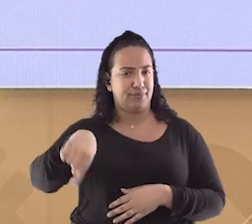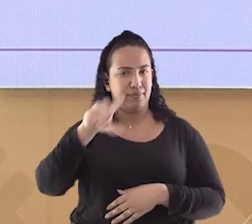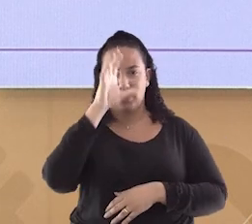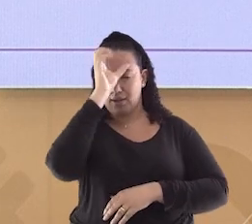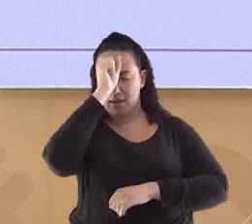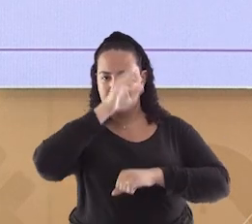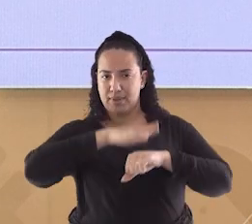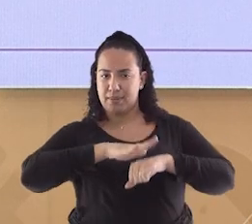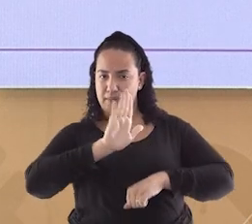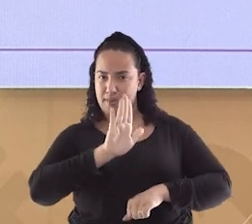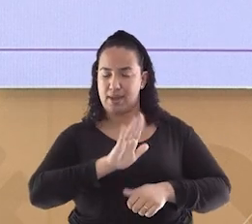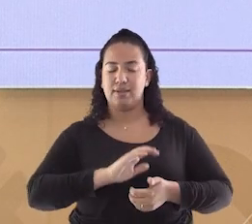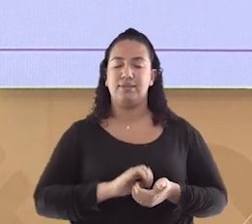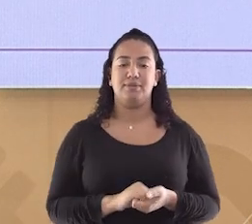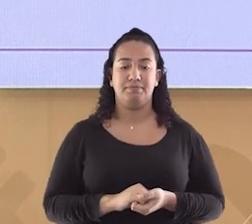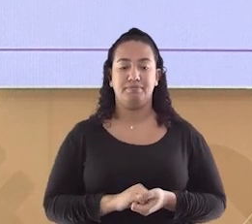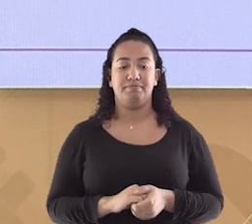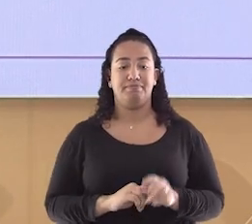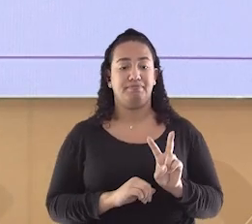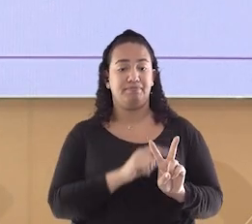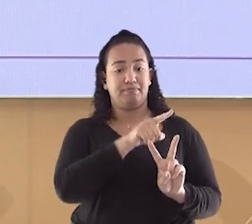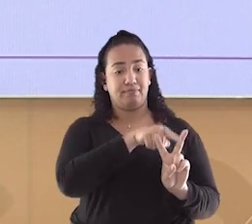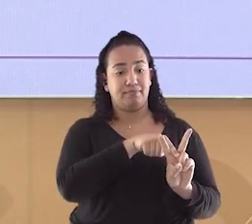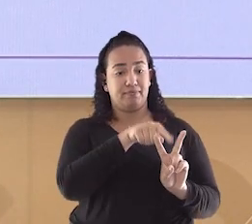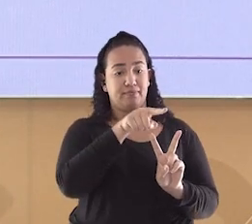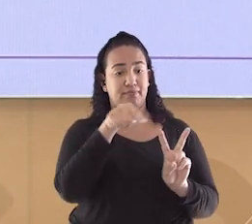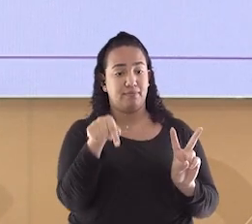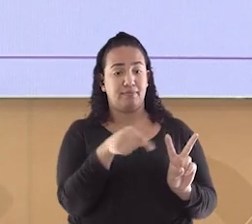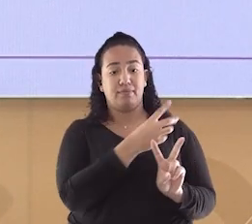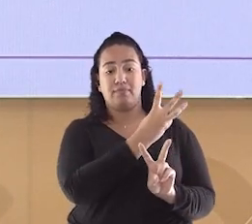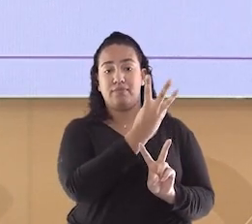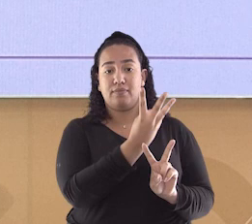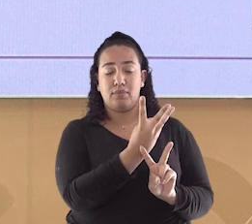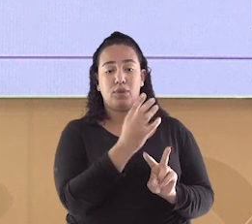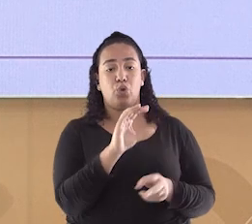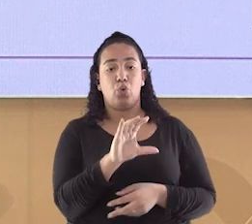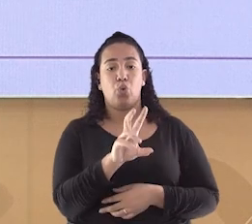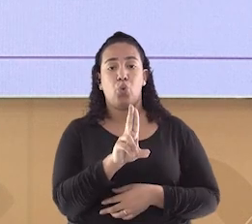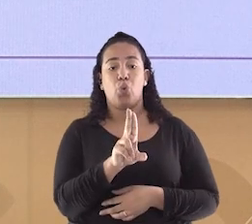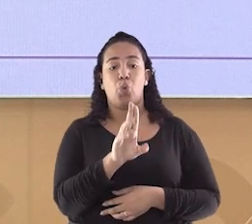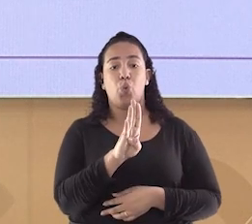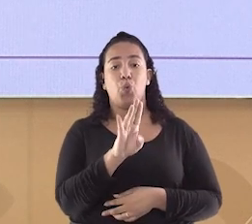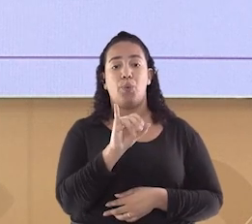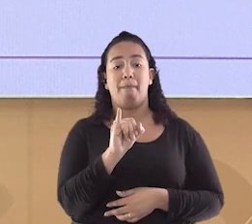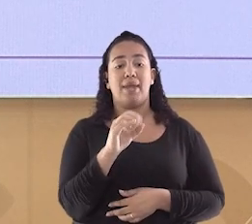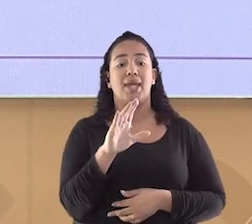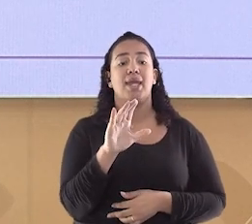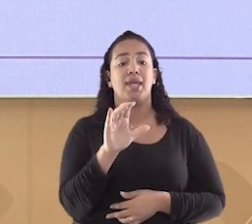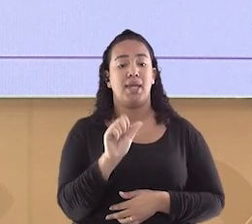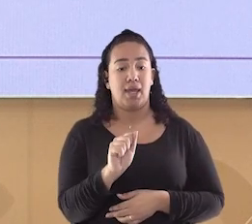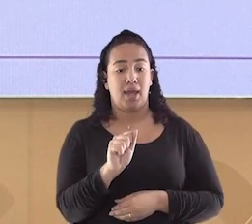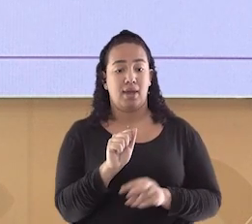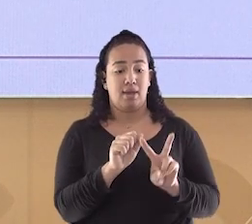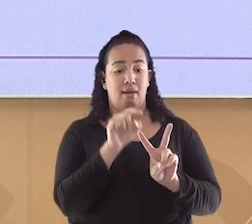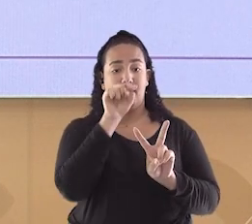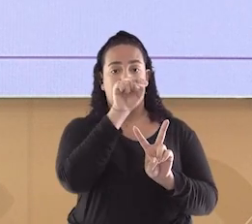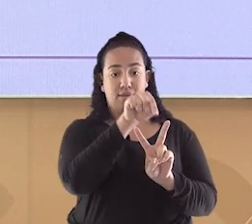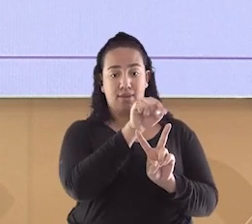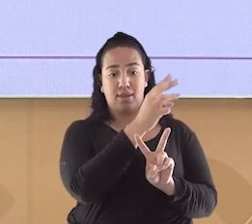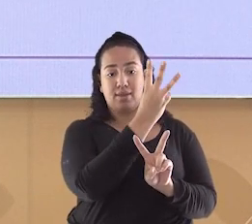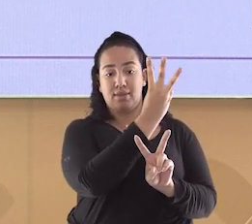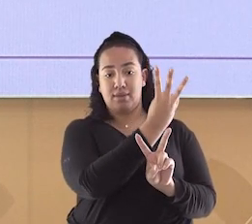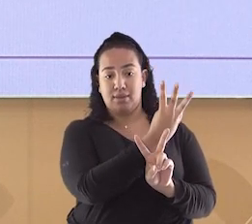Vamos aprender um pouco mais sobre ela? A raiz cúbica é uma raiz onde o seu índice vai ser igual